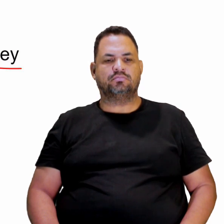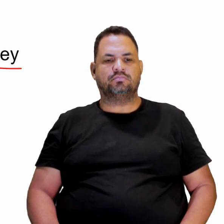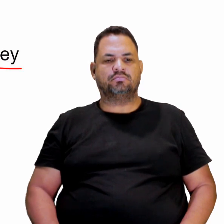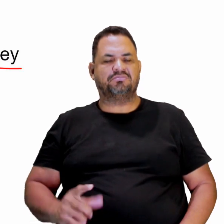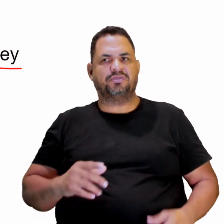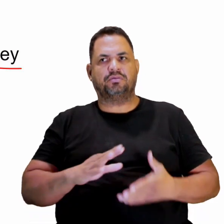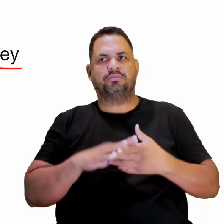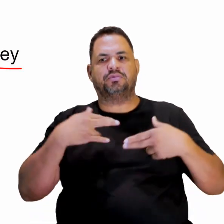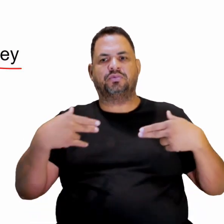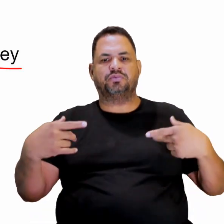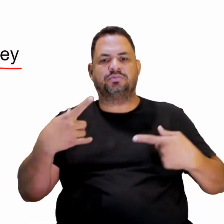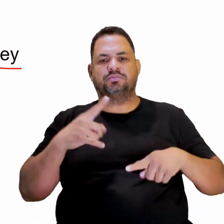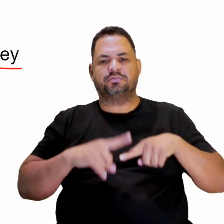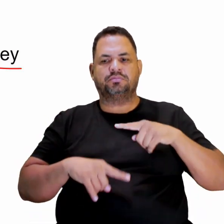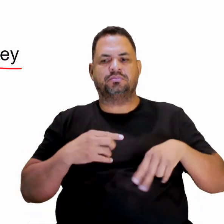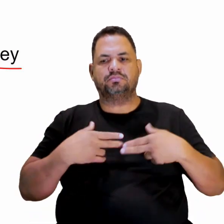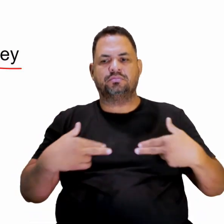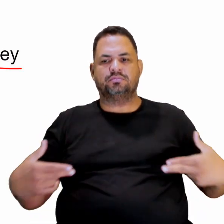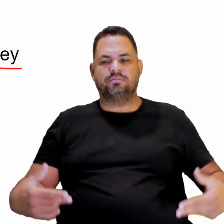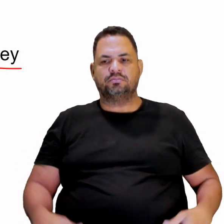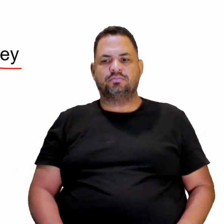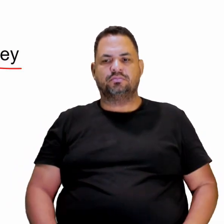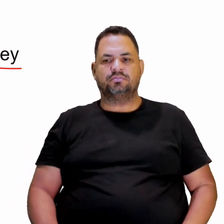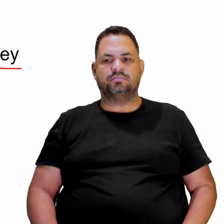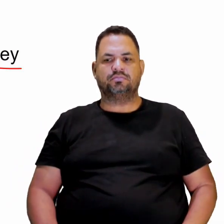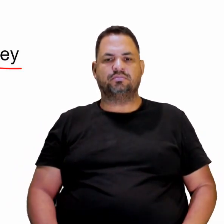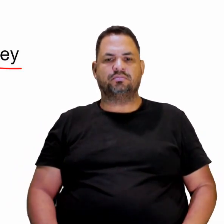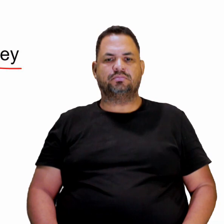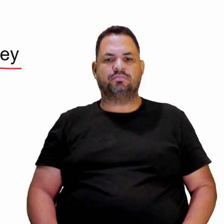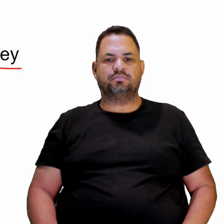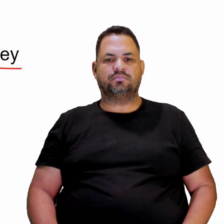não está falando de nada disso.